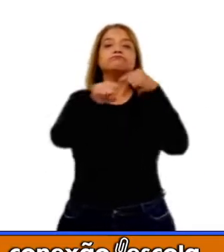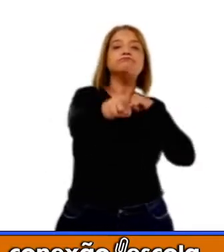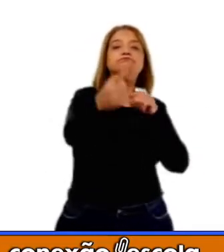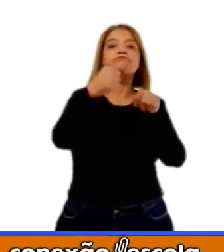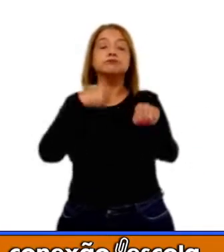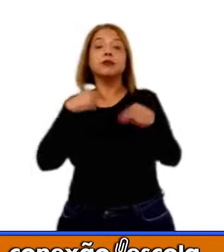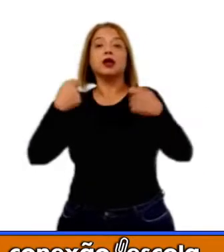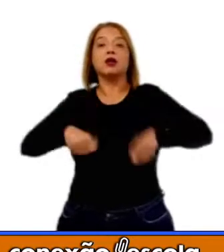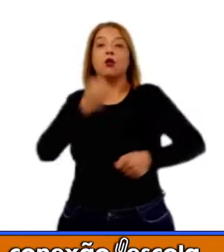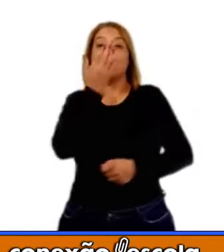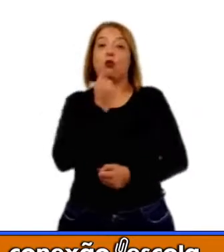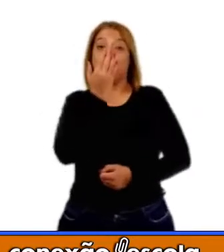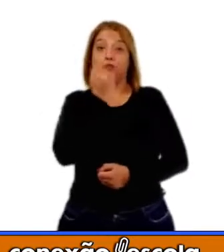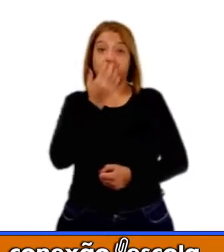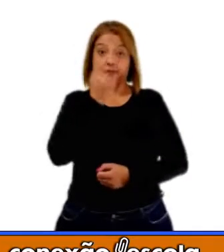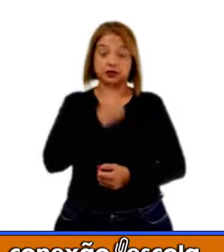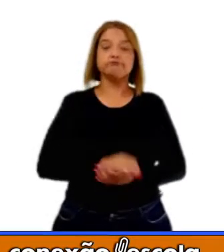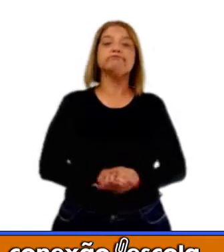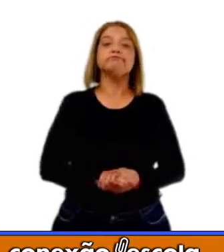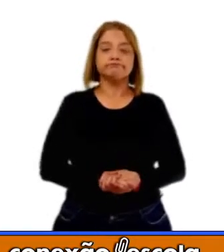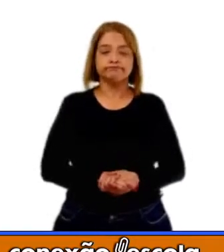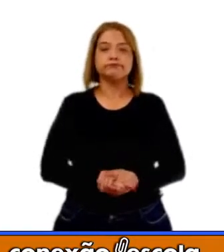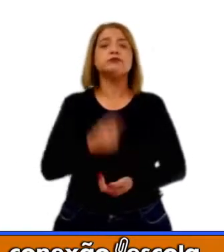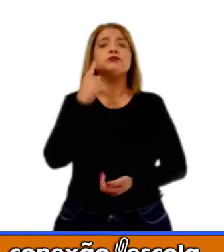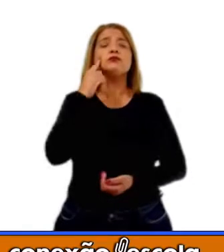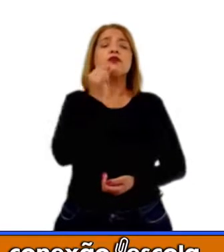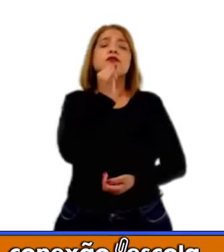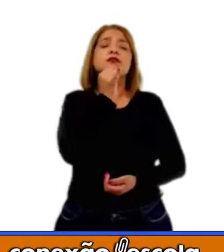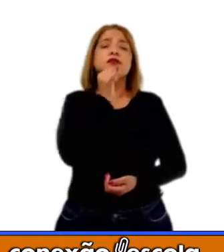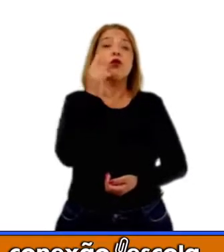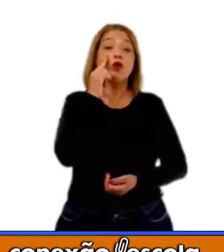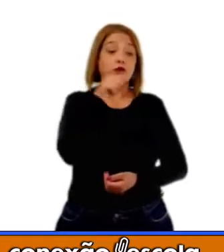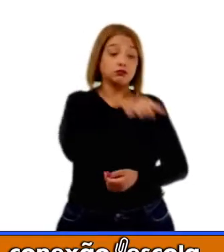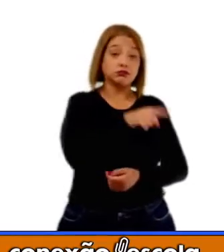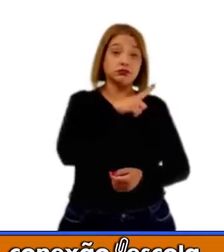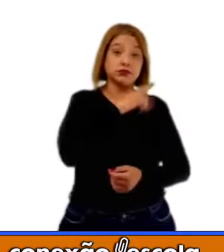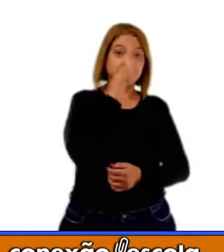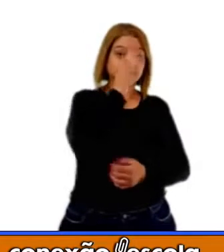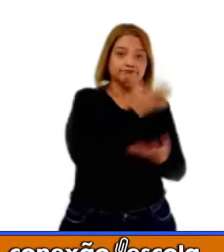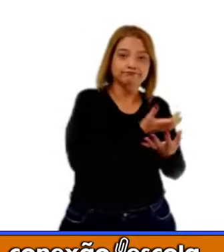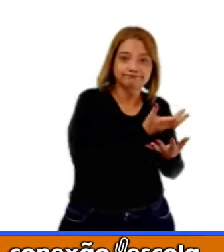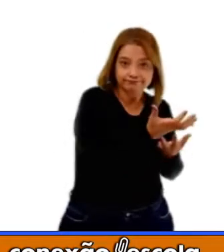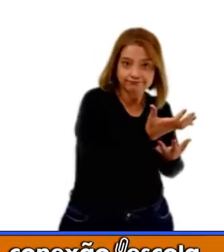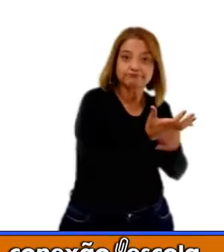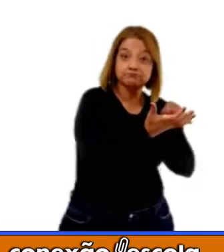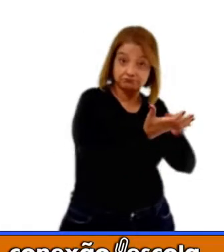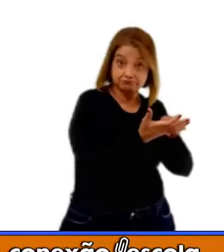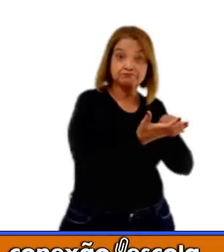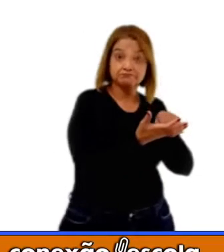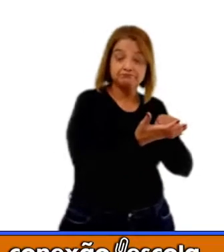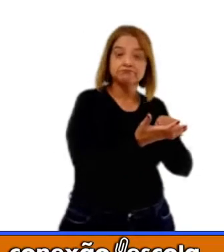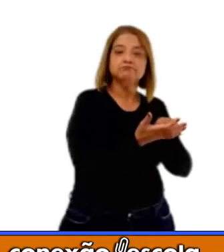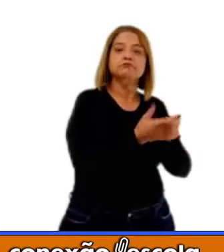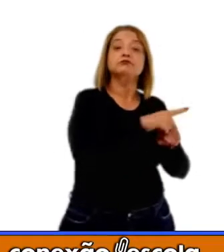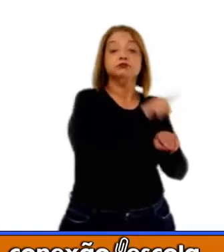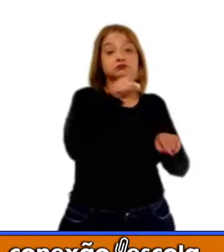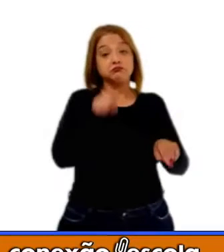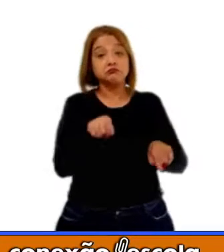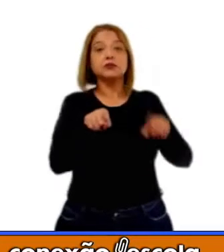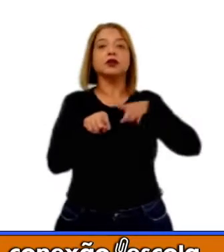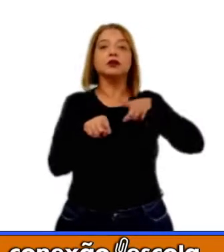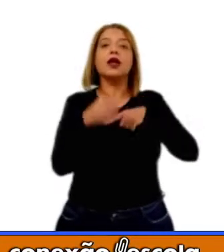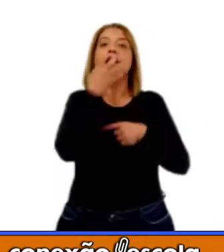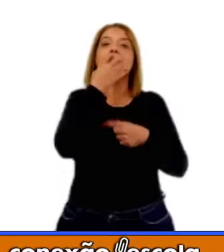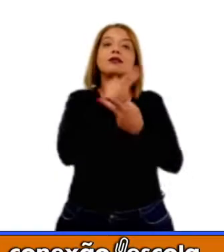alimentação. Vamos observar esse exemplo. Temos aqui o capim, que é uma planta. Também temos